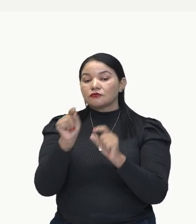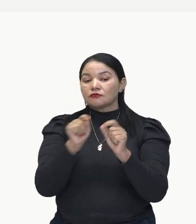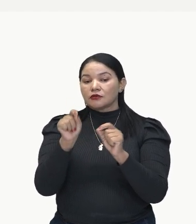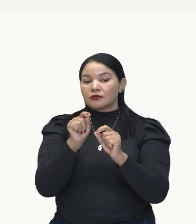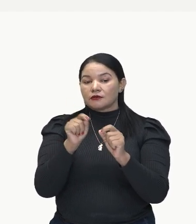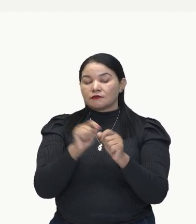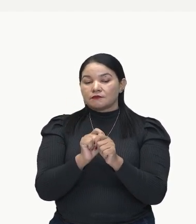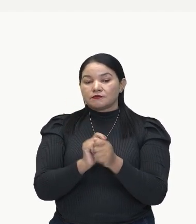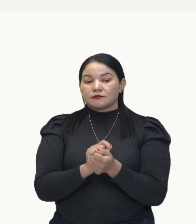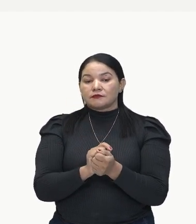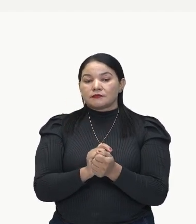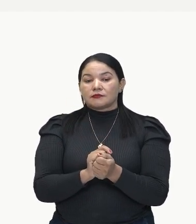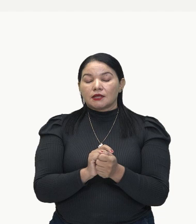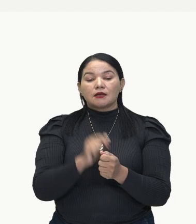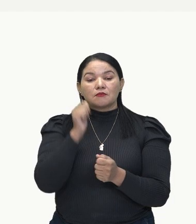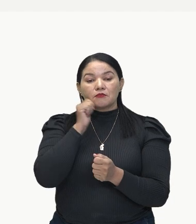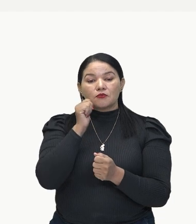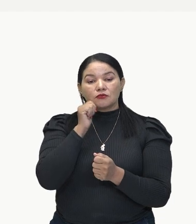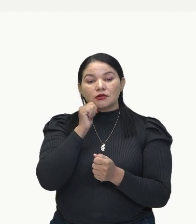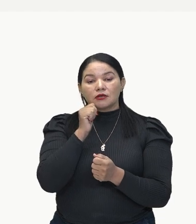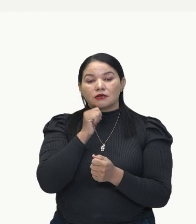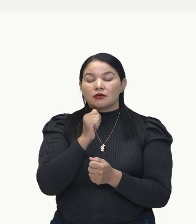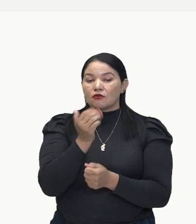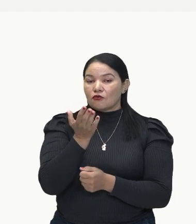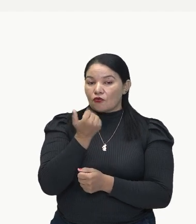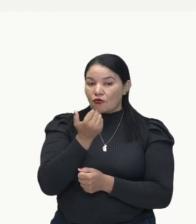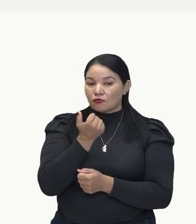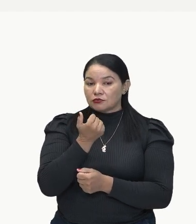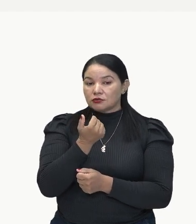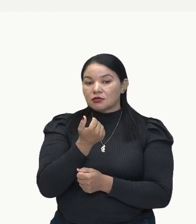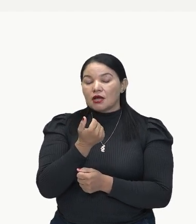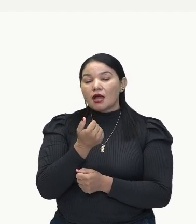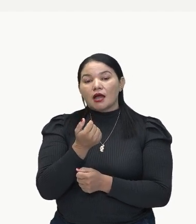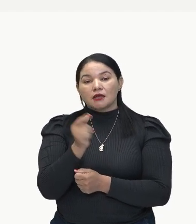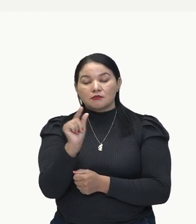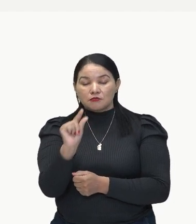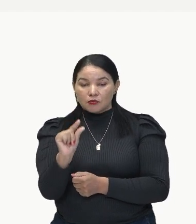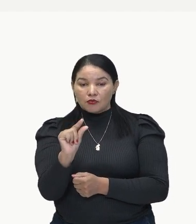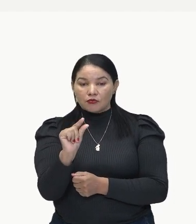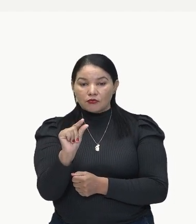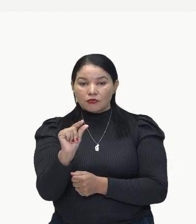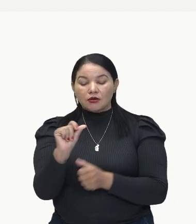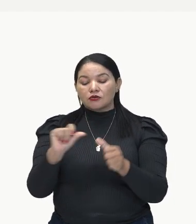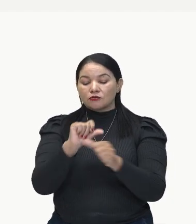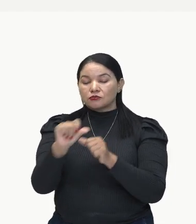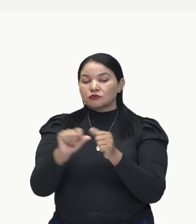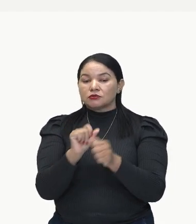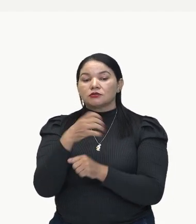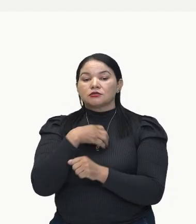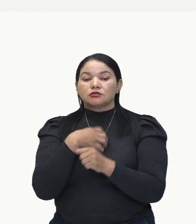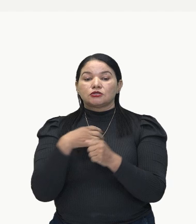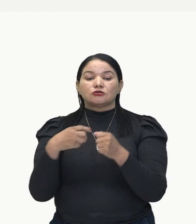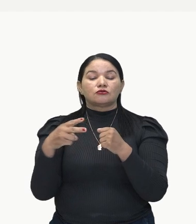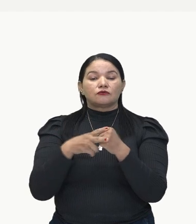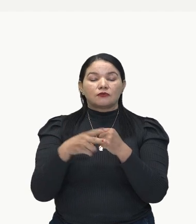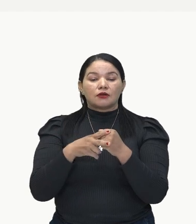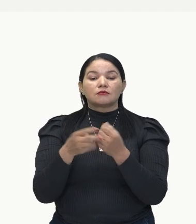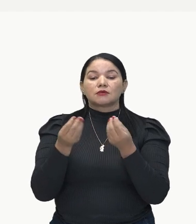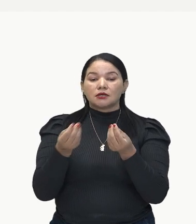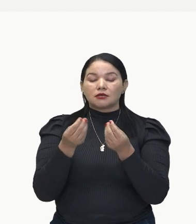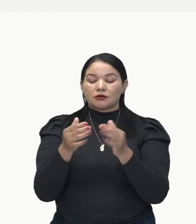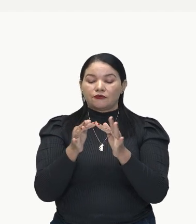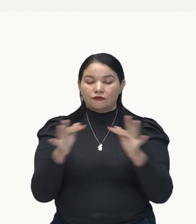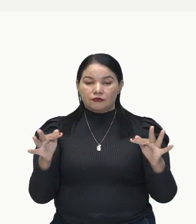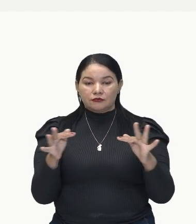coloco Júlia come pouco, eu estou modificando o sentido do meu verbo para dar um outro sentido àquela